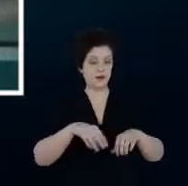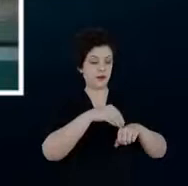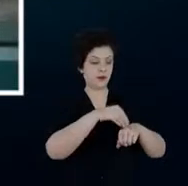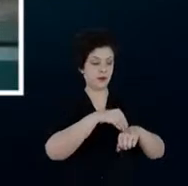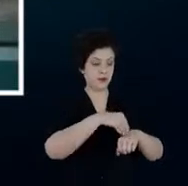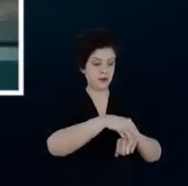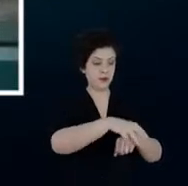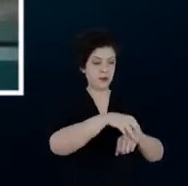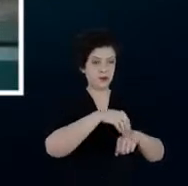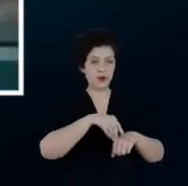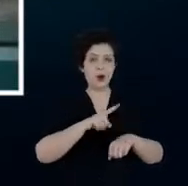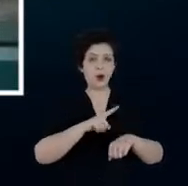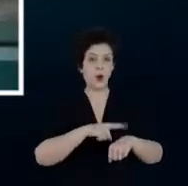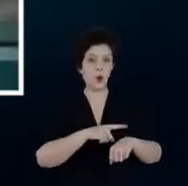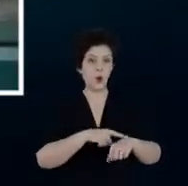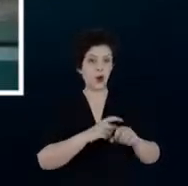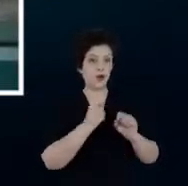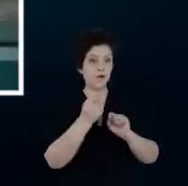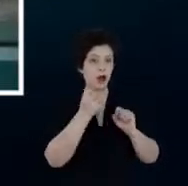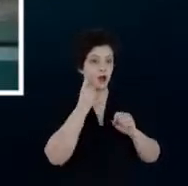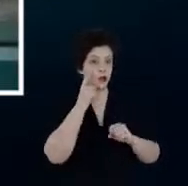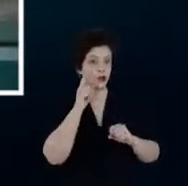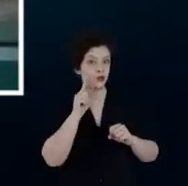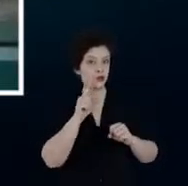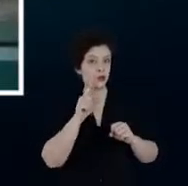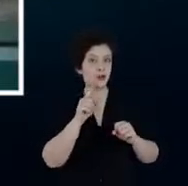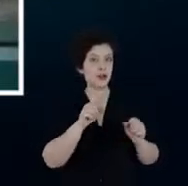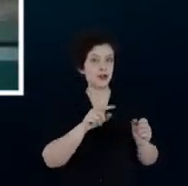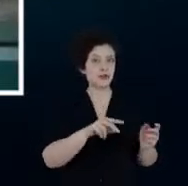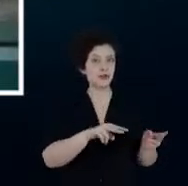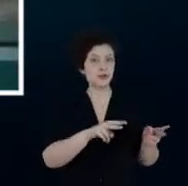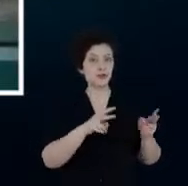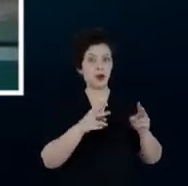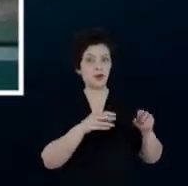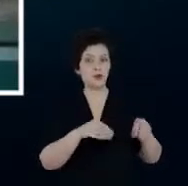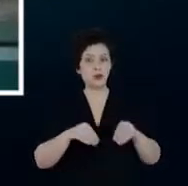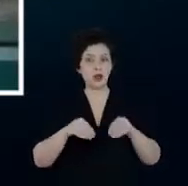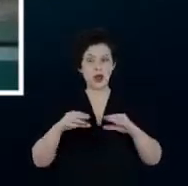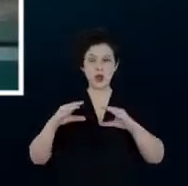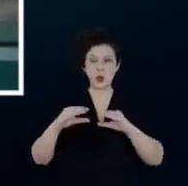horário de fabricação do dia para a noite.